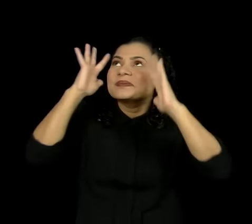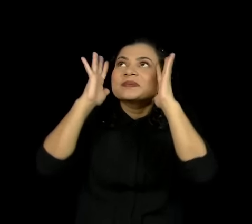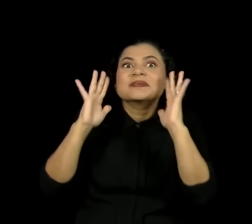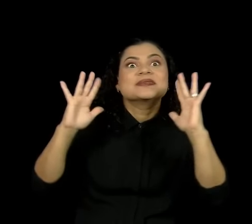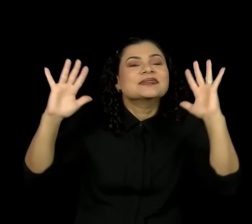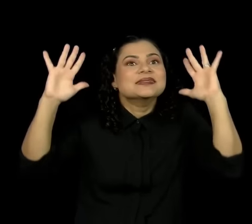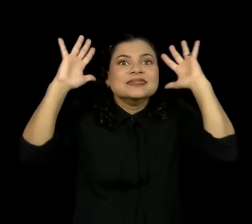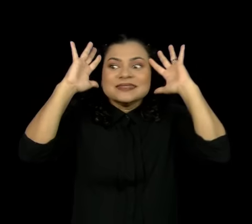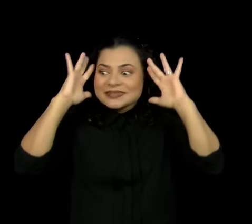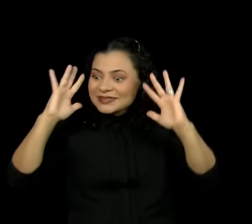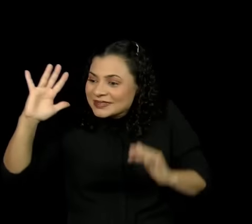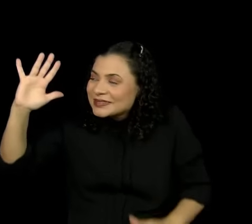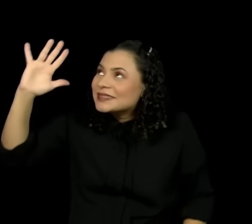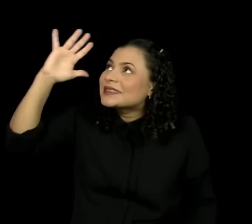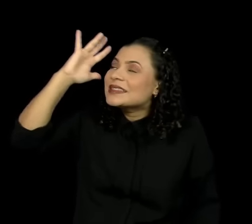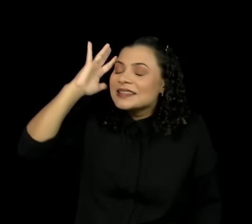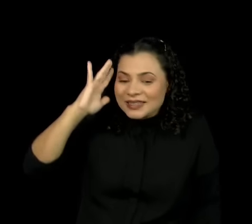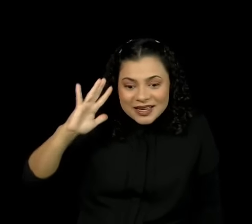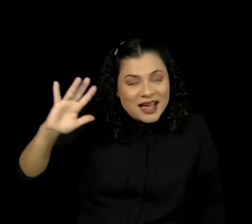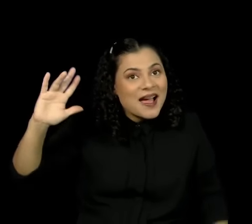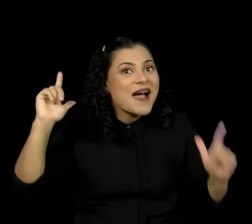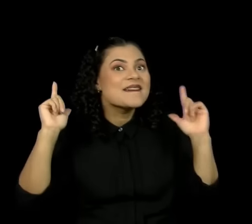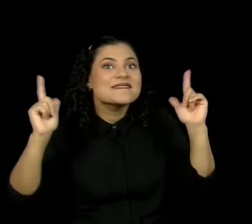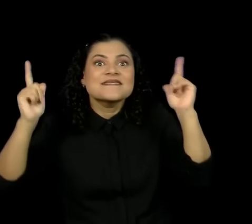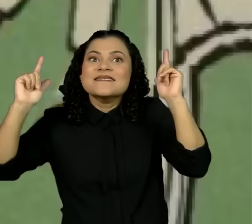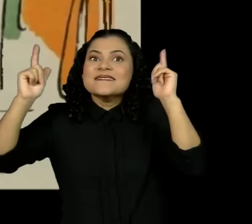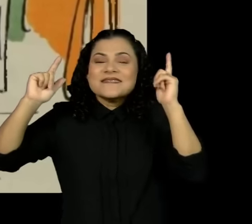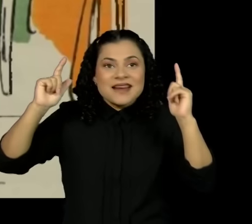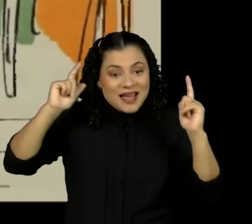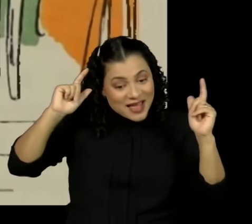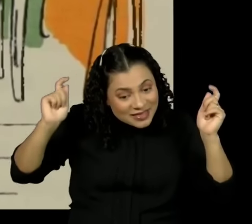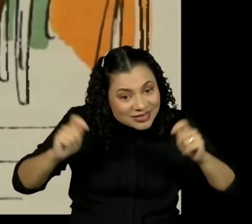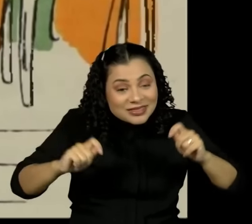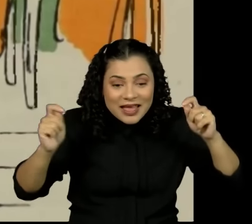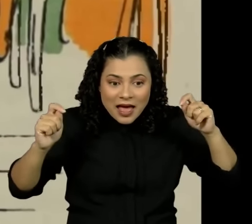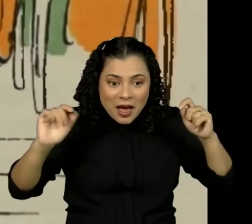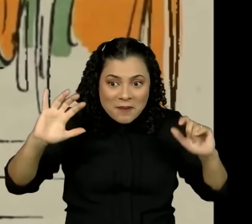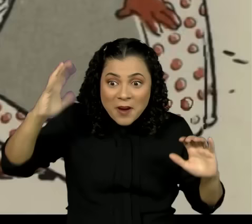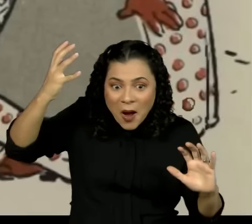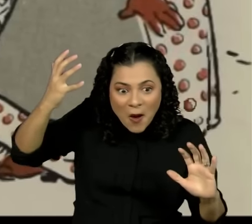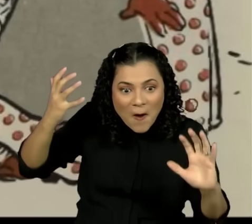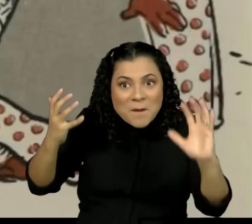onde vivenciamos grandes aventuras em que tudo pode acontecer.